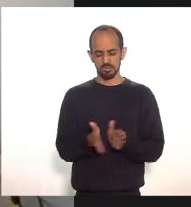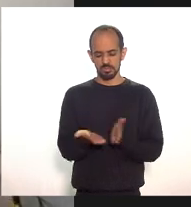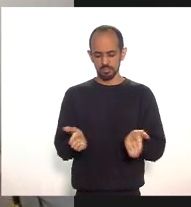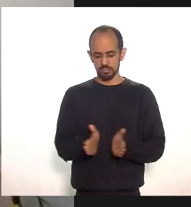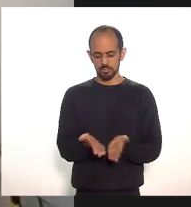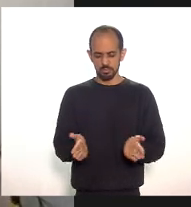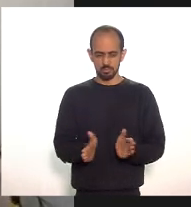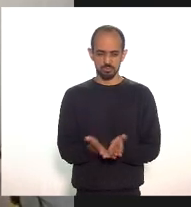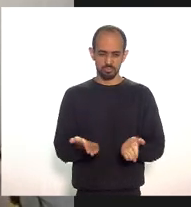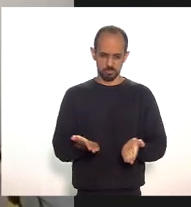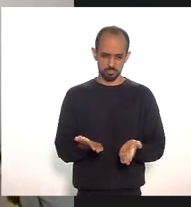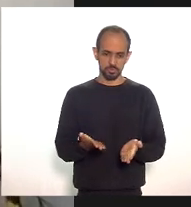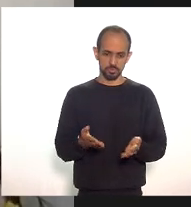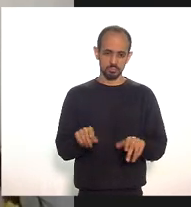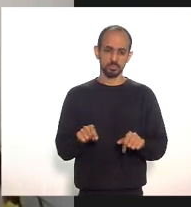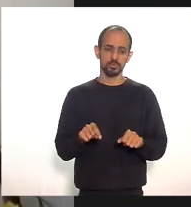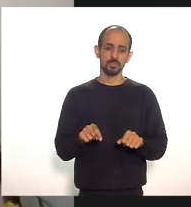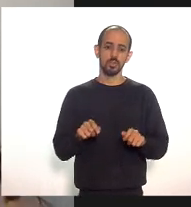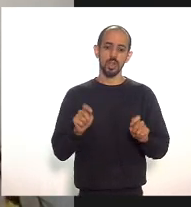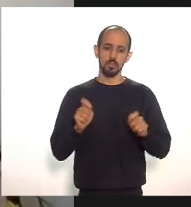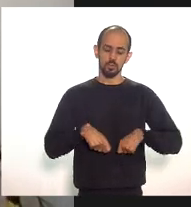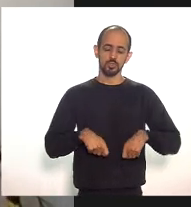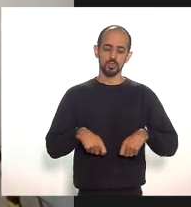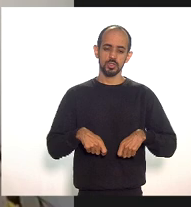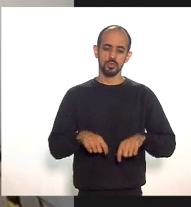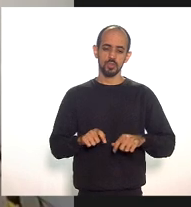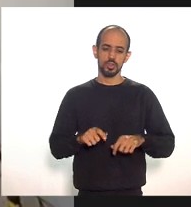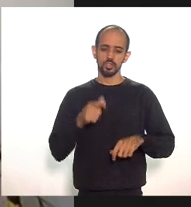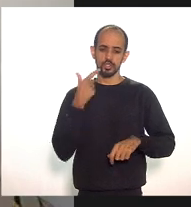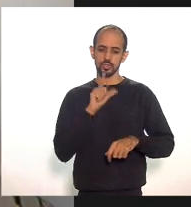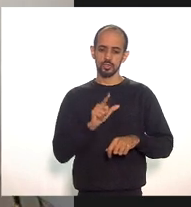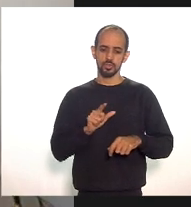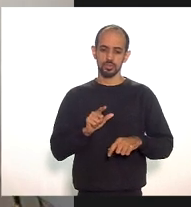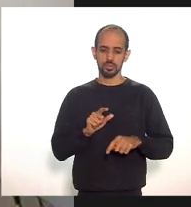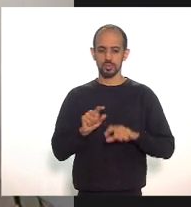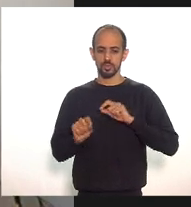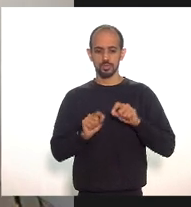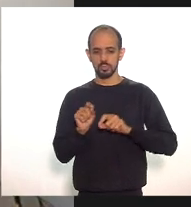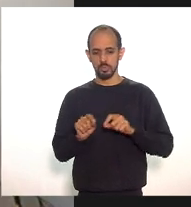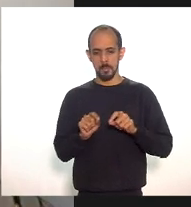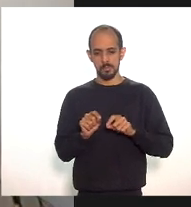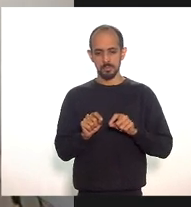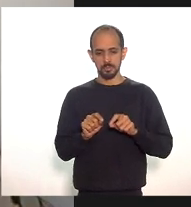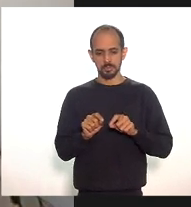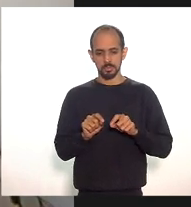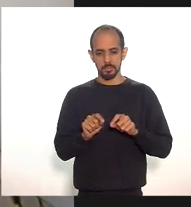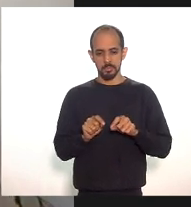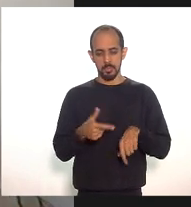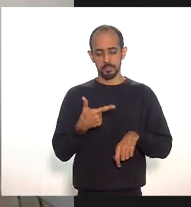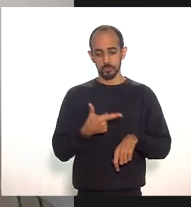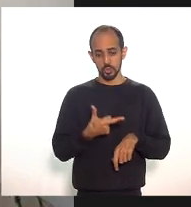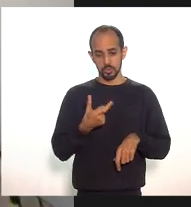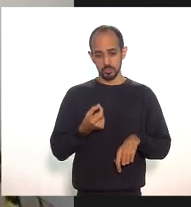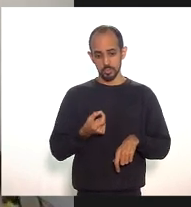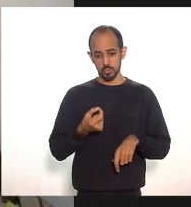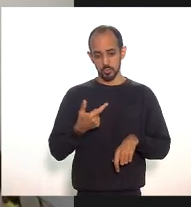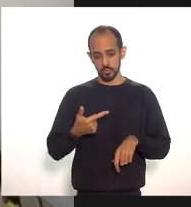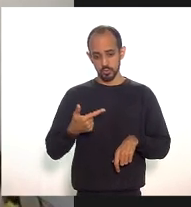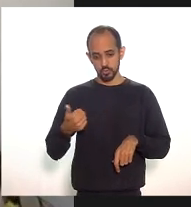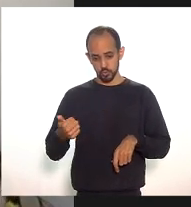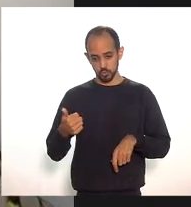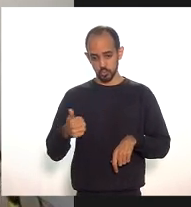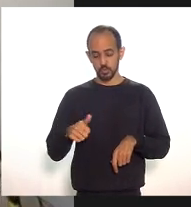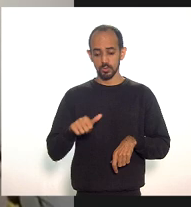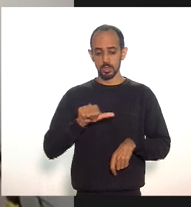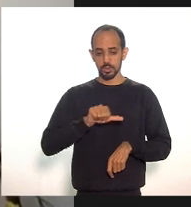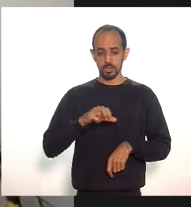é possível que a gente chega aí na questão agora em 2021 a Treze por